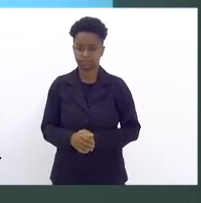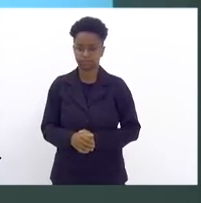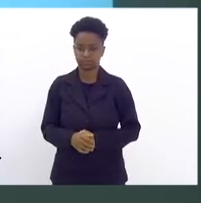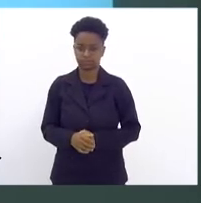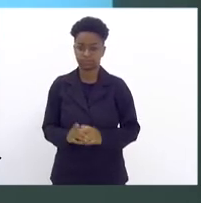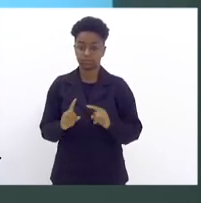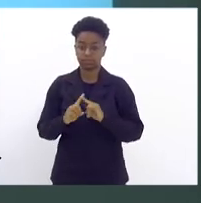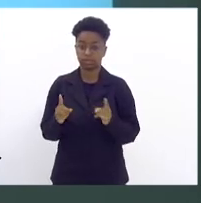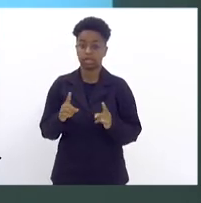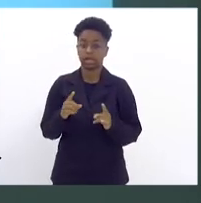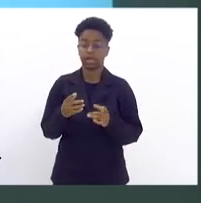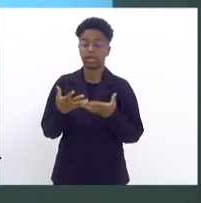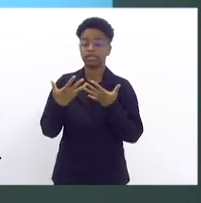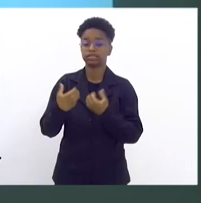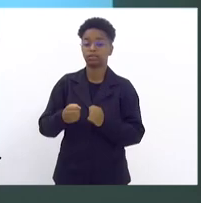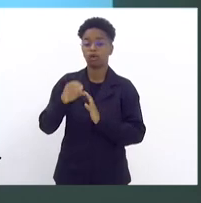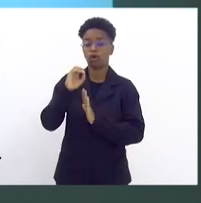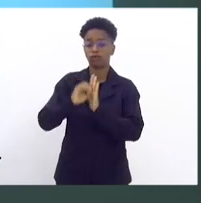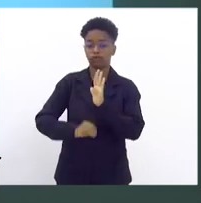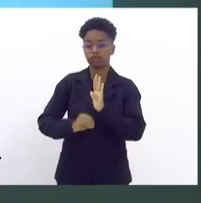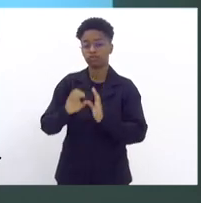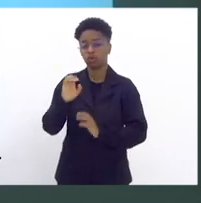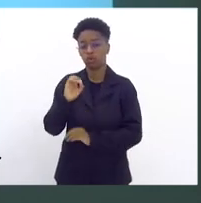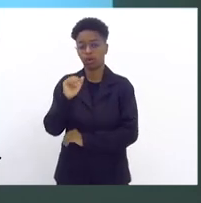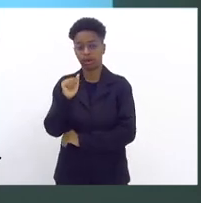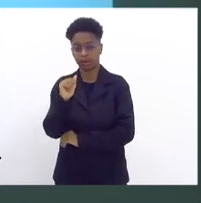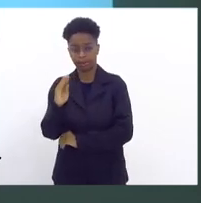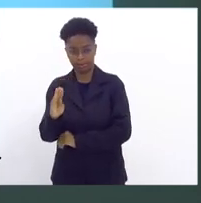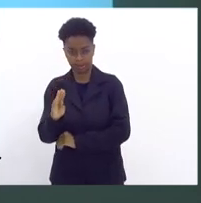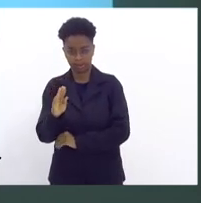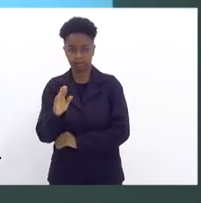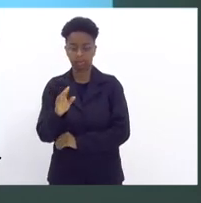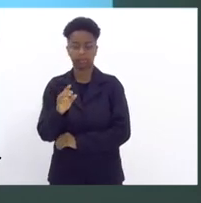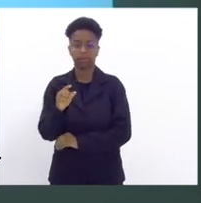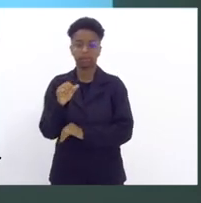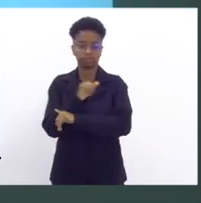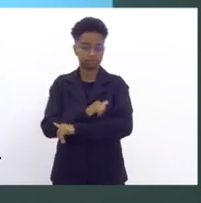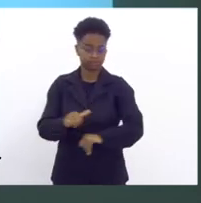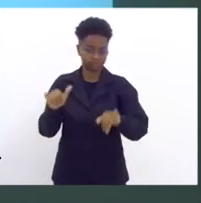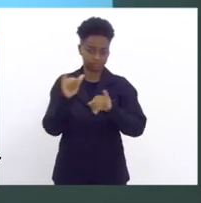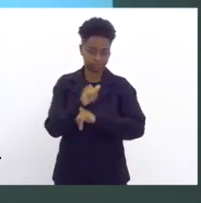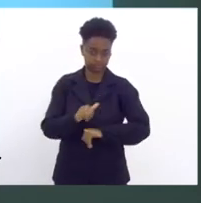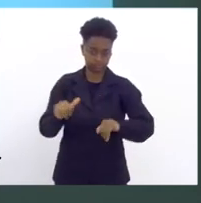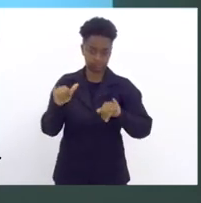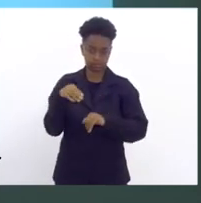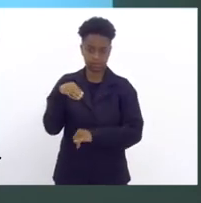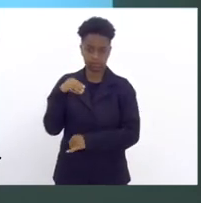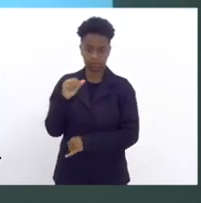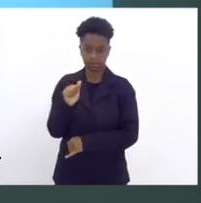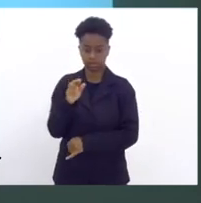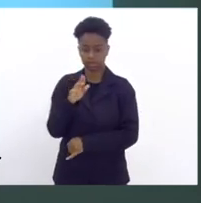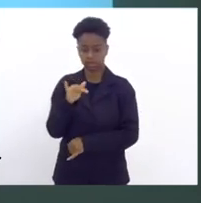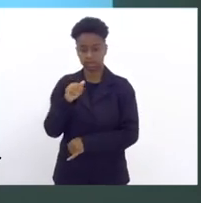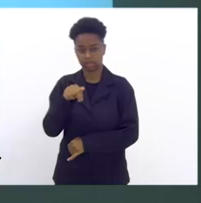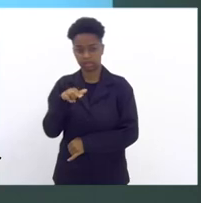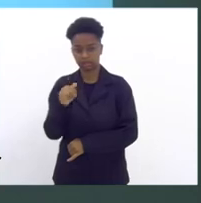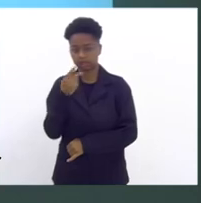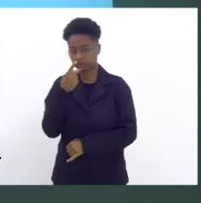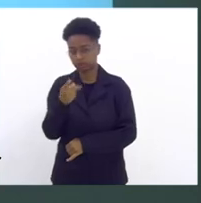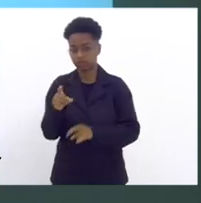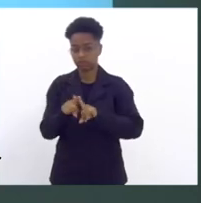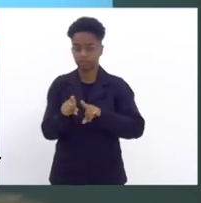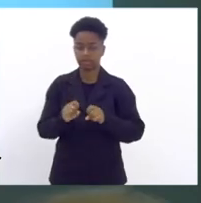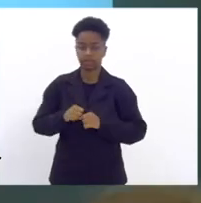mas nós Recebemos um ofício da OAB e que foi até Explanada para Doutora Marina disse que a defensoria também vai entrar